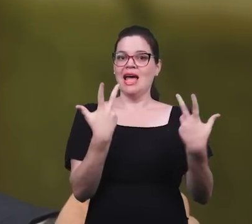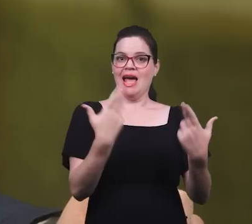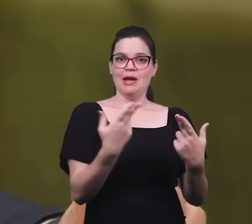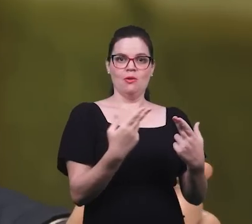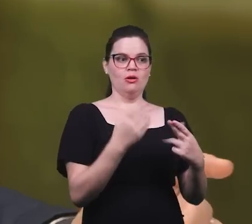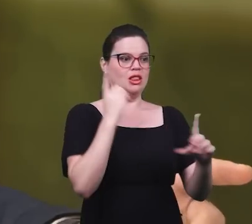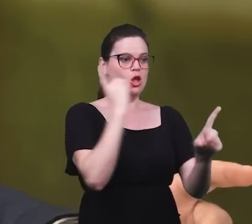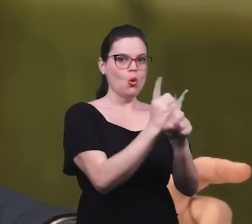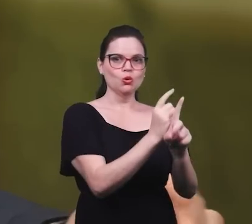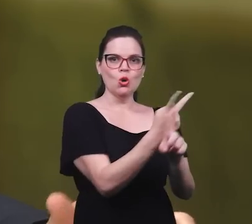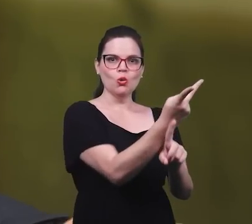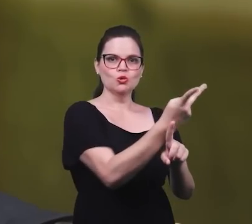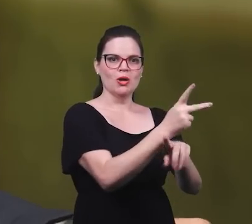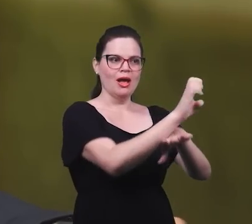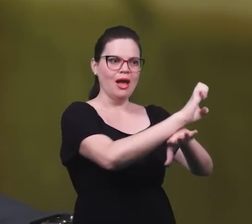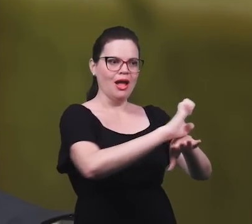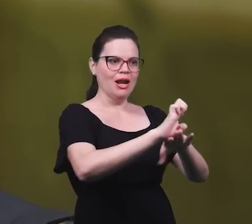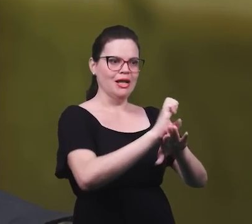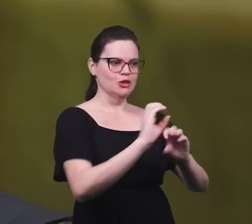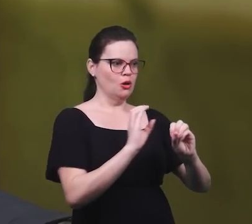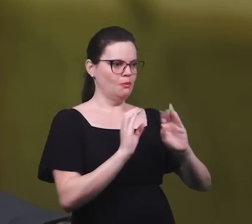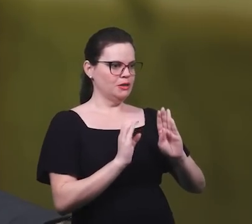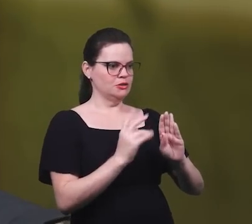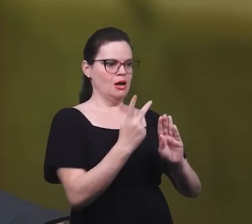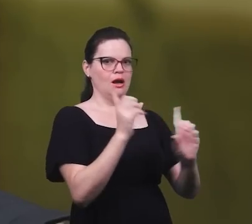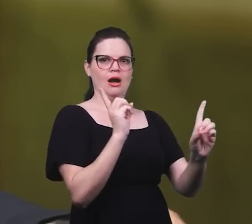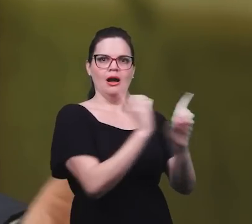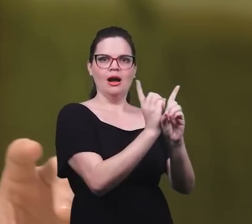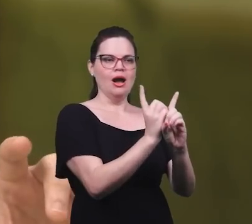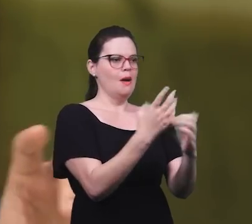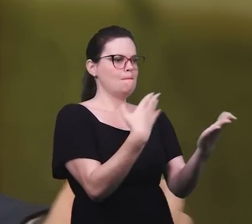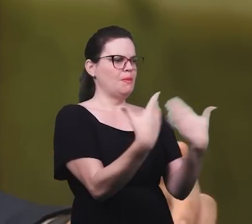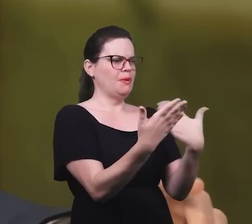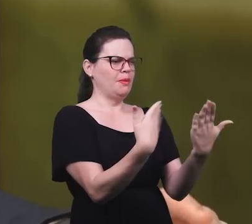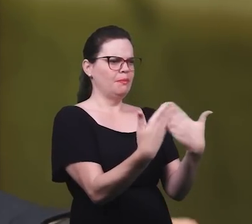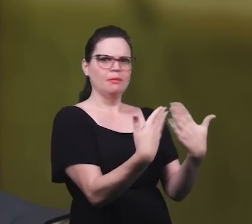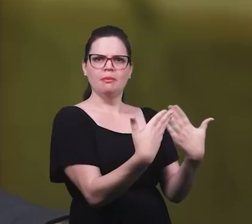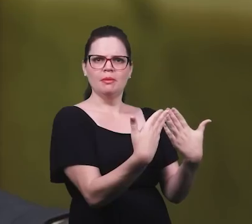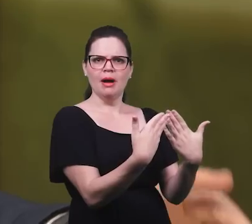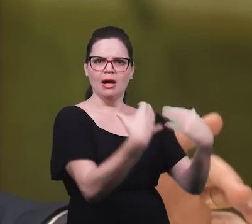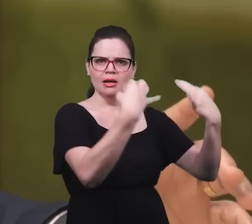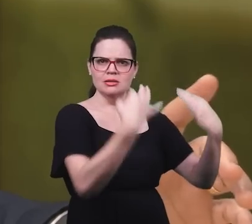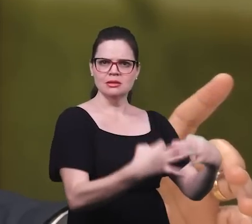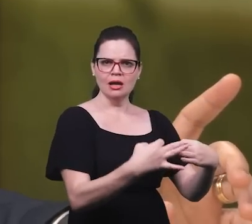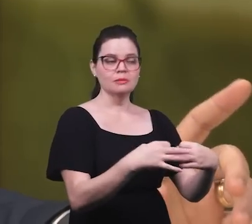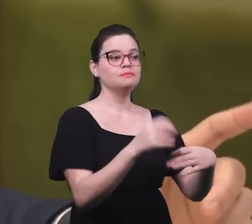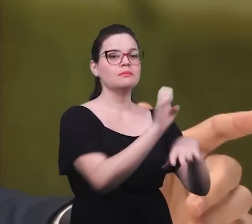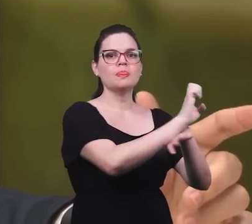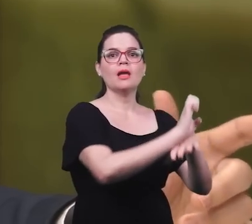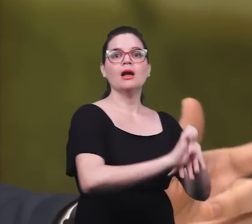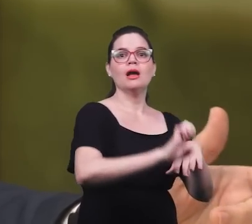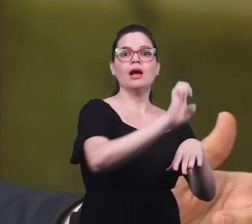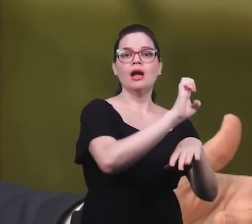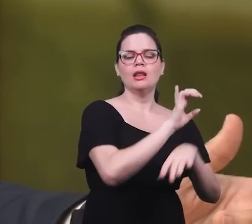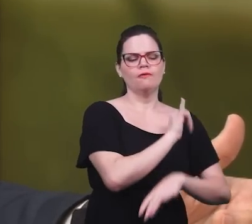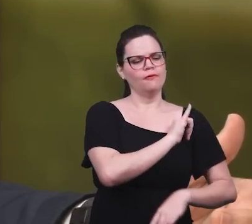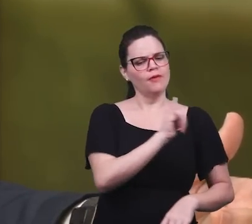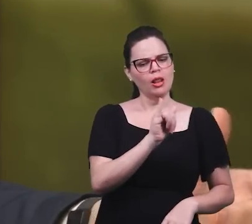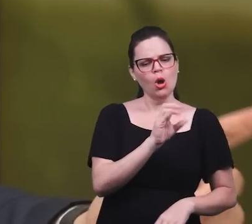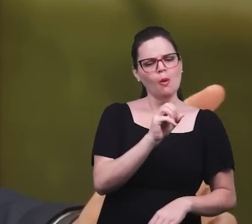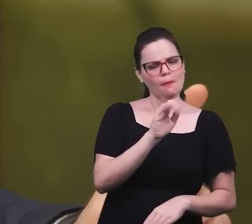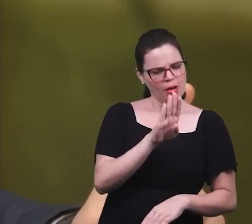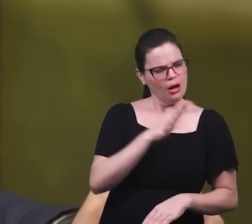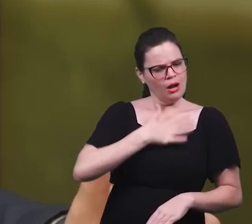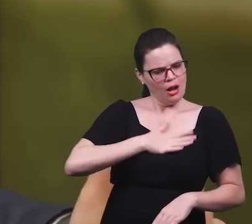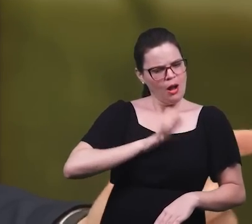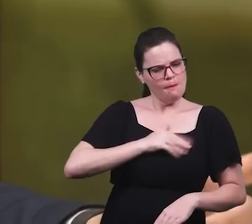Não era uma palavra de mais juízo. O juízo já estava estabelecido. O encontro foi para falar, olha, fala com Acabe que eu quero encontrá-lo, e